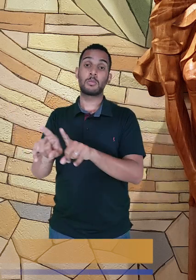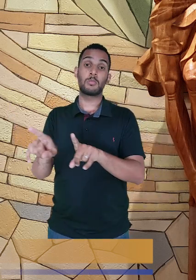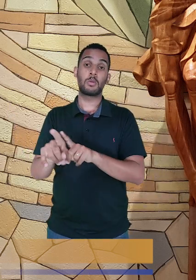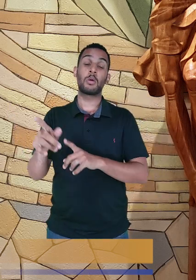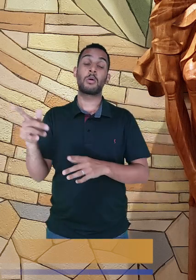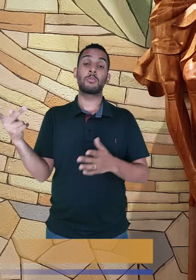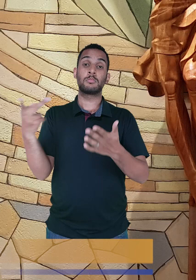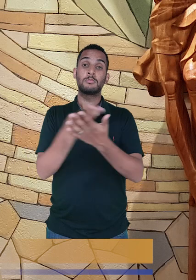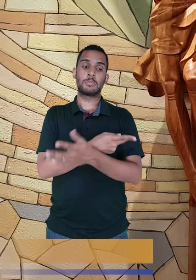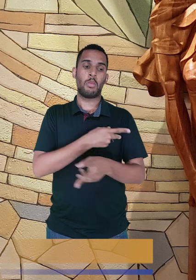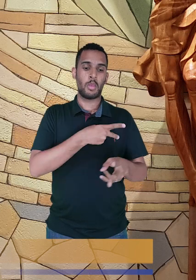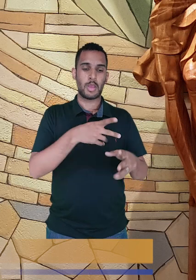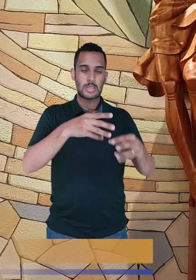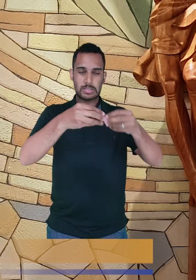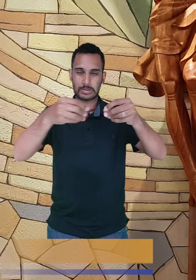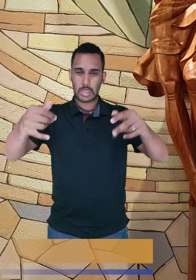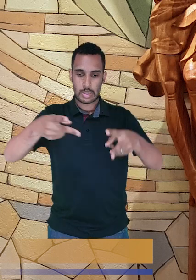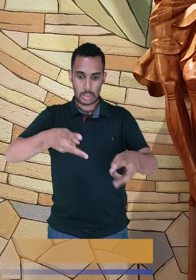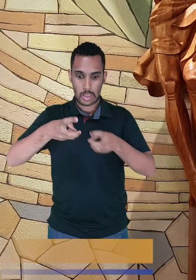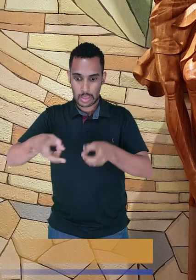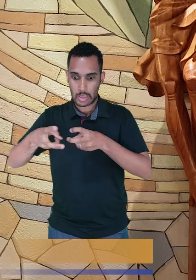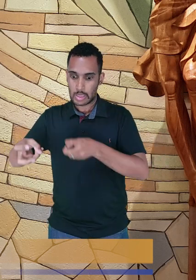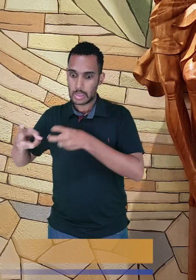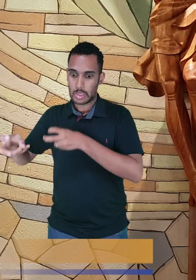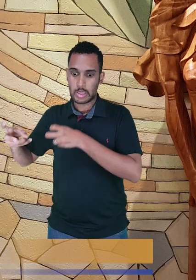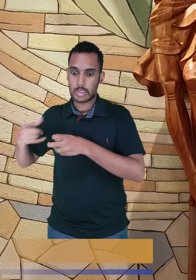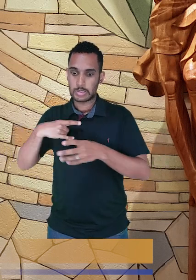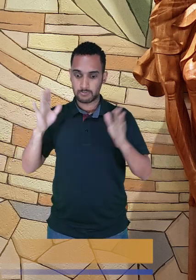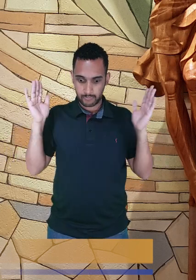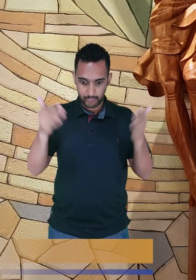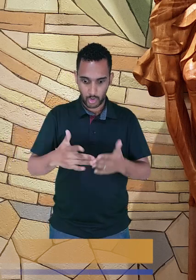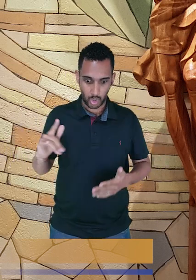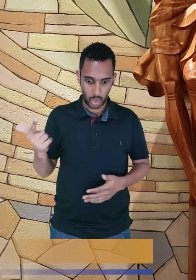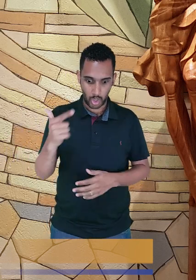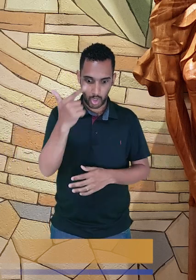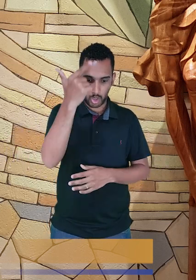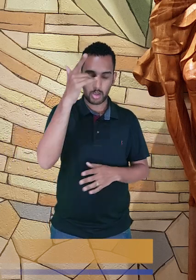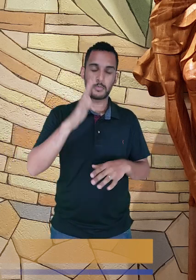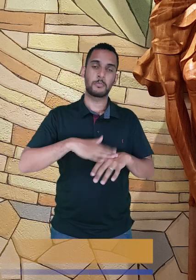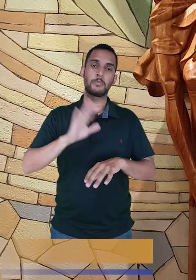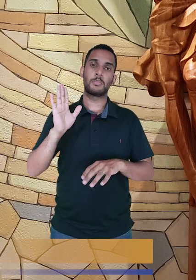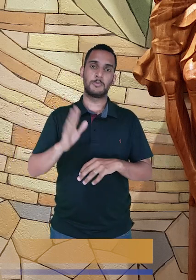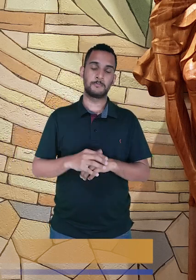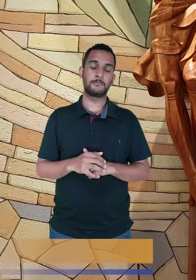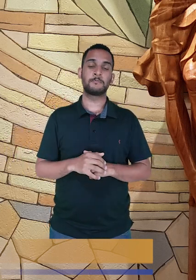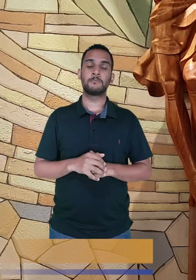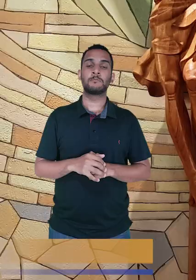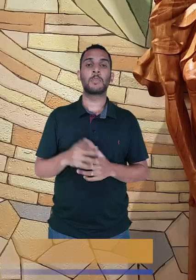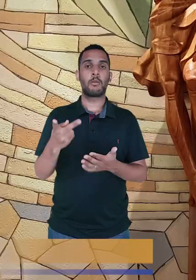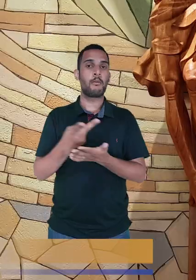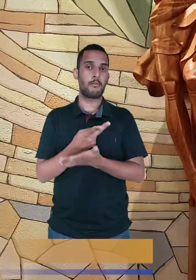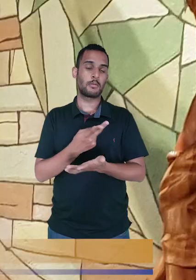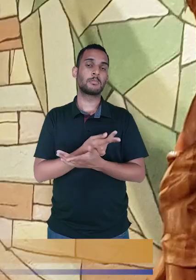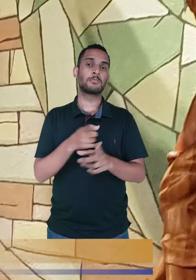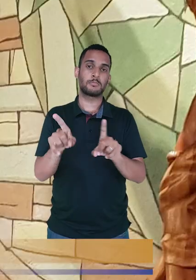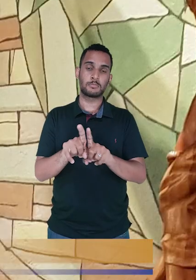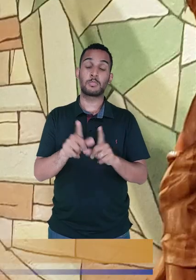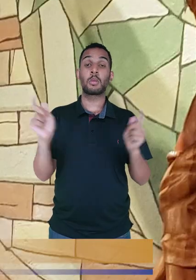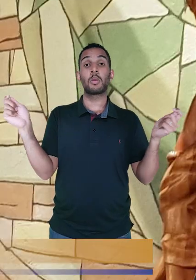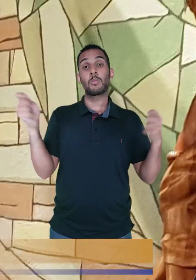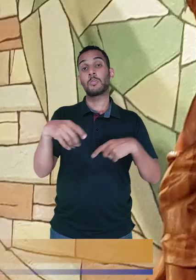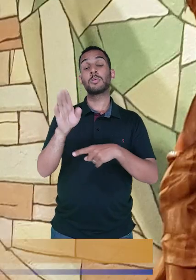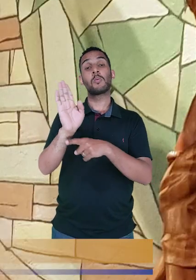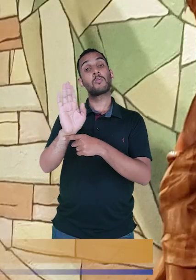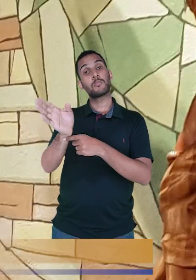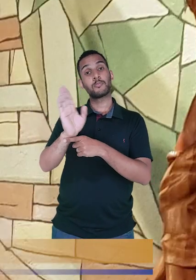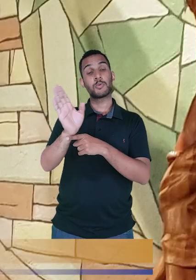criação, do mesmo modo como acontece com a exploração da terra quando se visa cegamente o lucro. Você